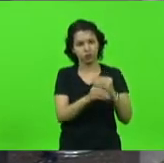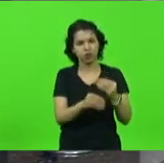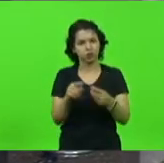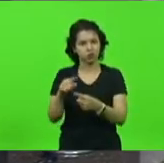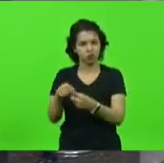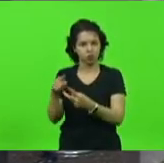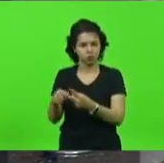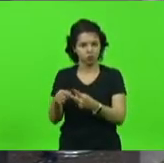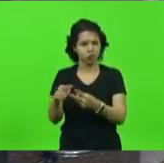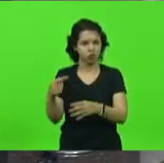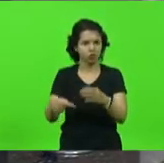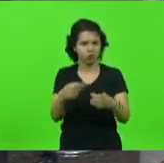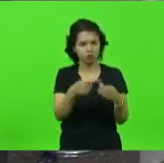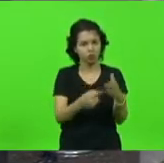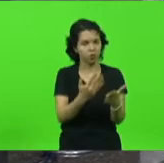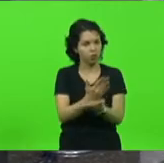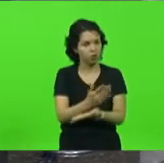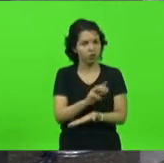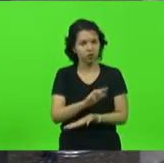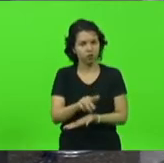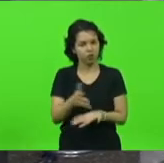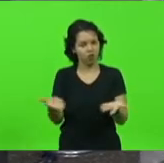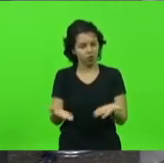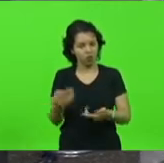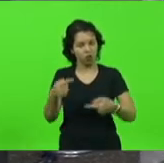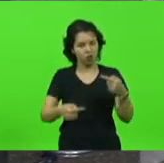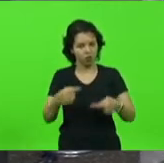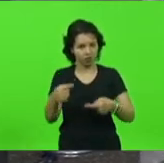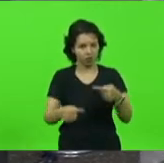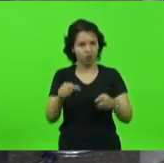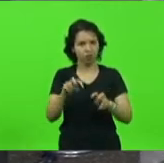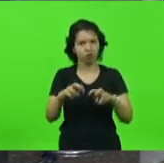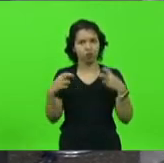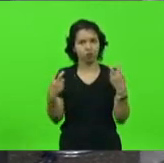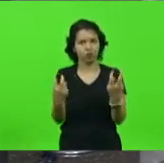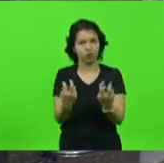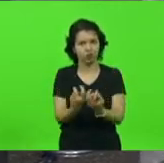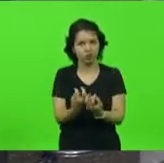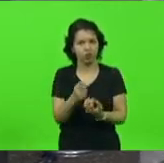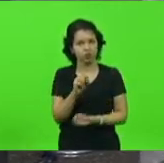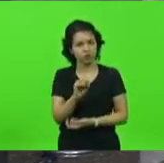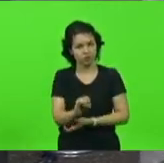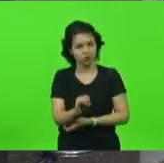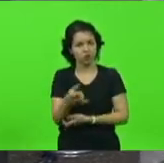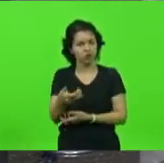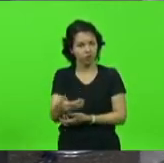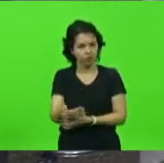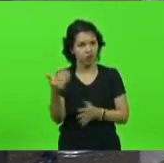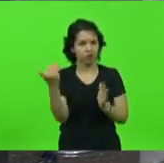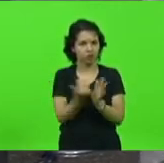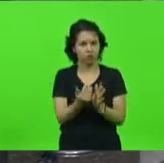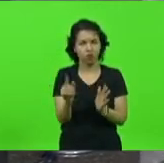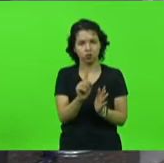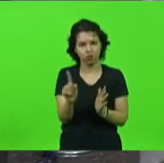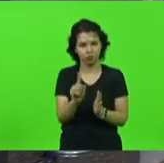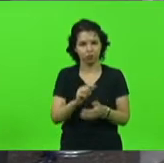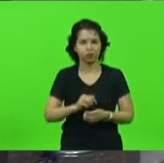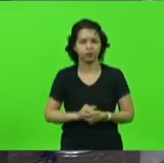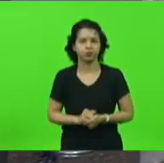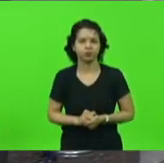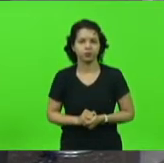aprovada. Estamos debatendo agora no plenário se ela será acatada ou não. Mas